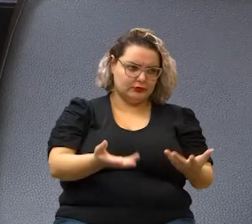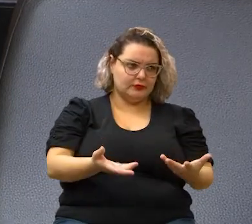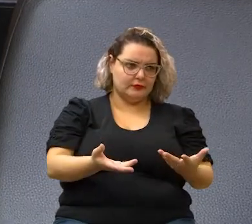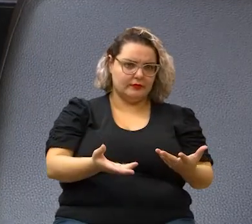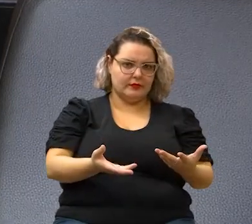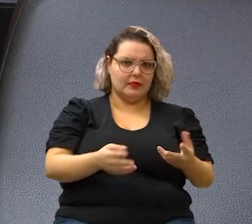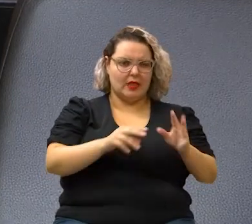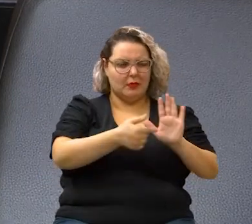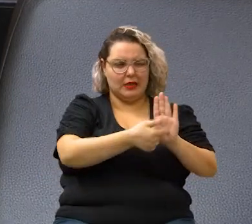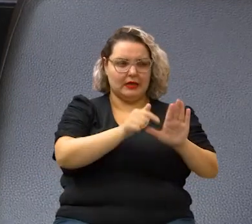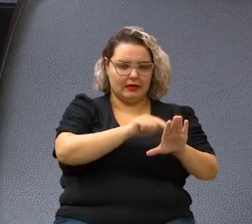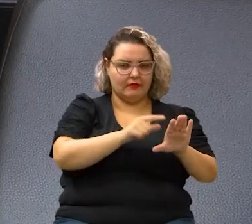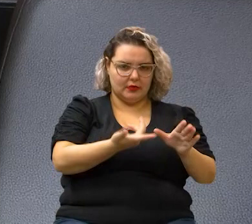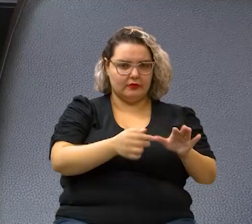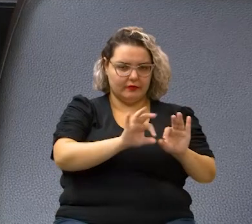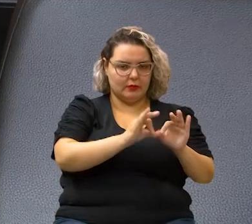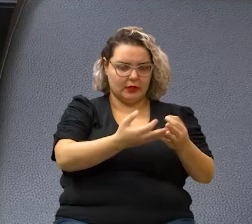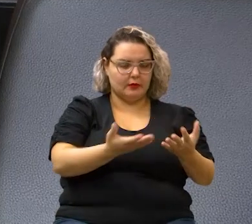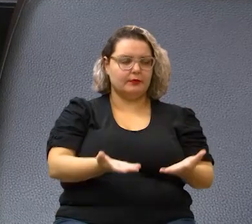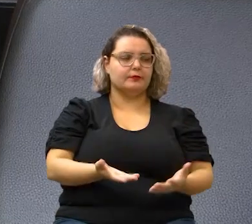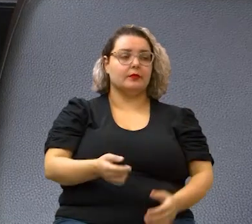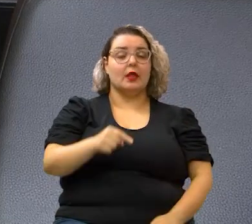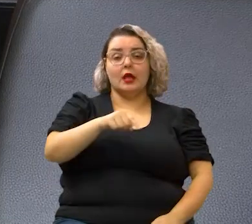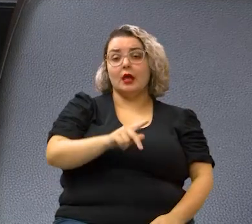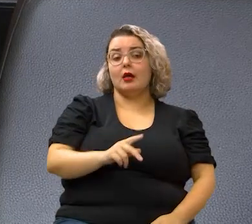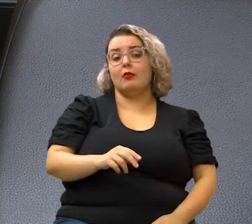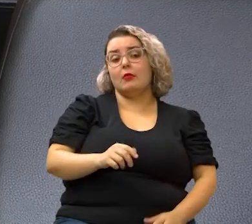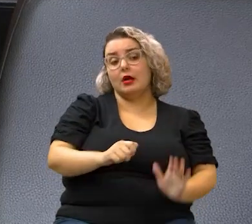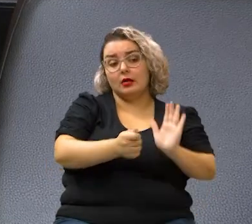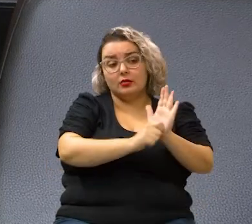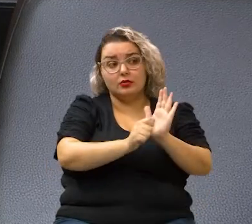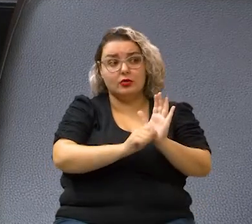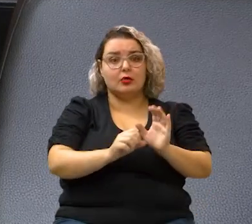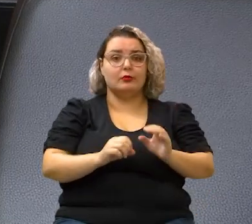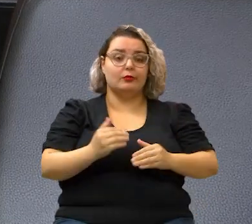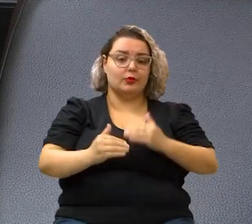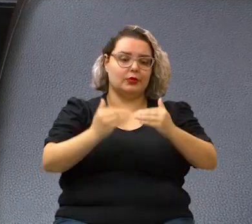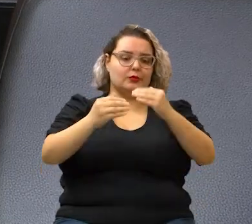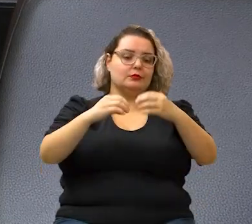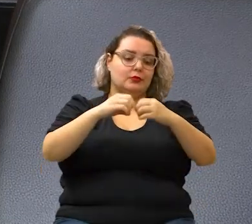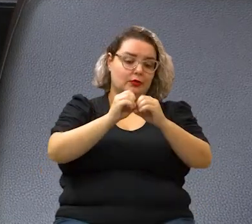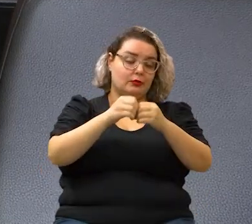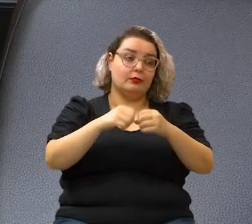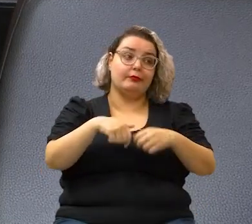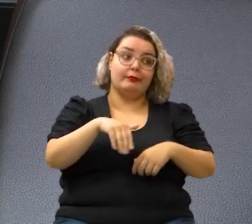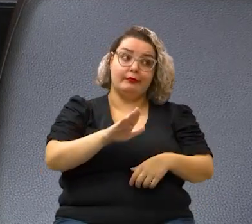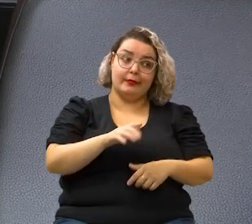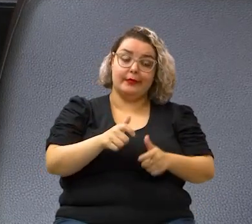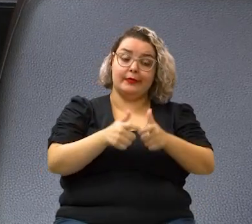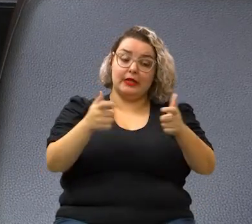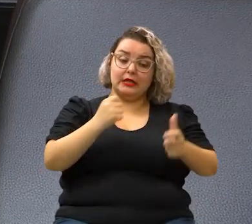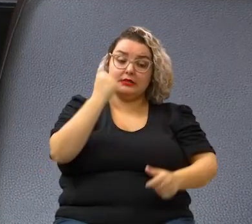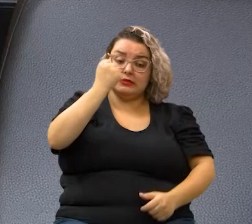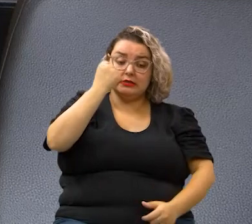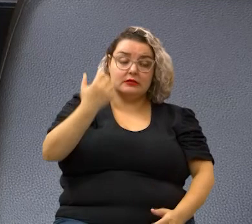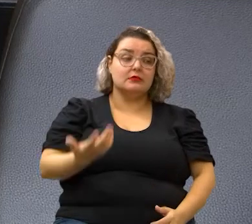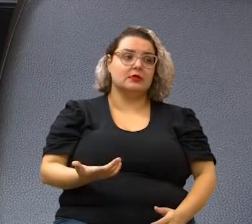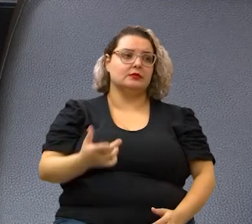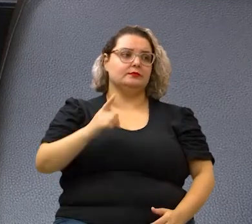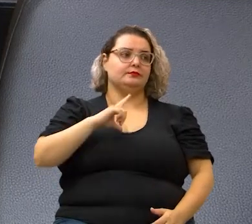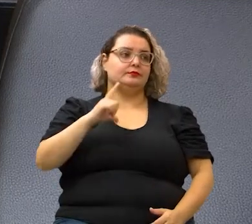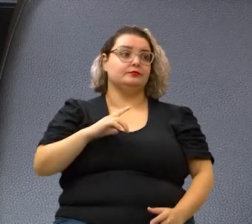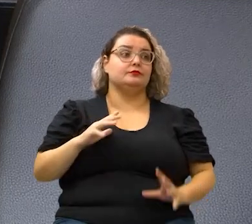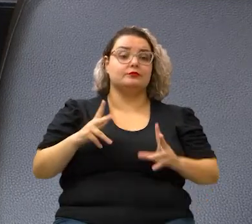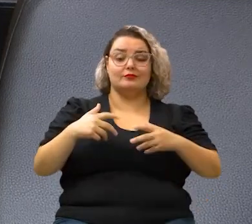é droga, e tem que tomar cuidado, né? Só que ela é uma droga sintética, é produzida em laboratório, muito mais potencializada,